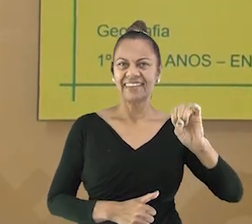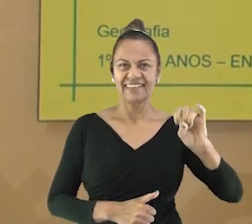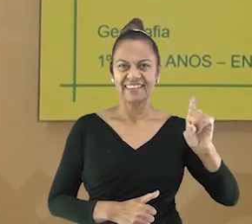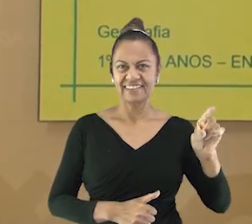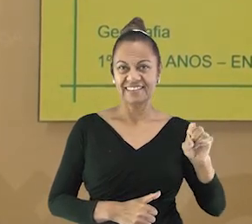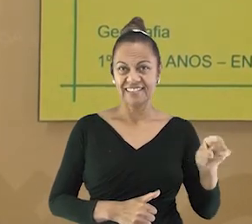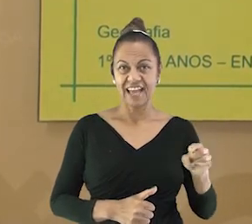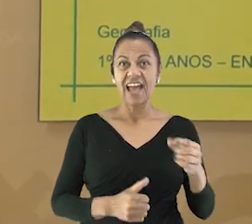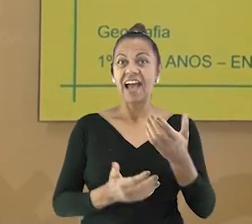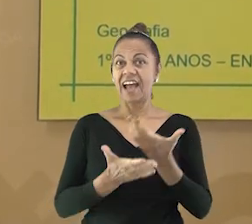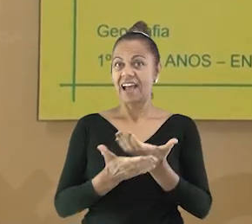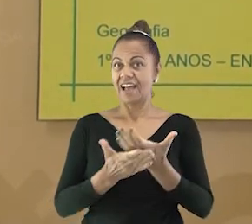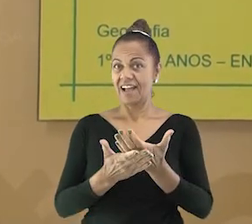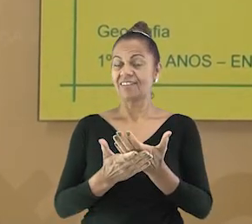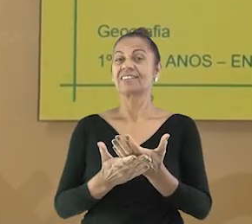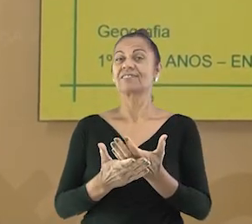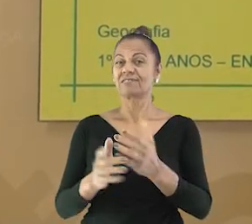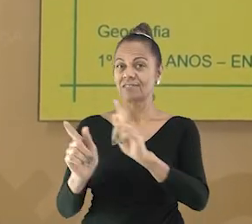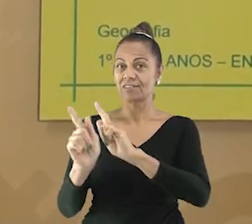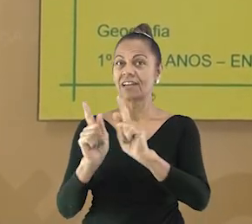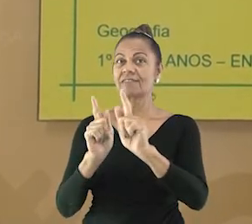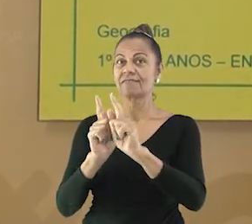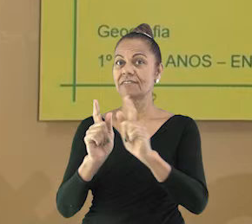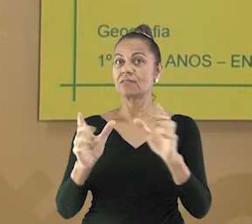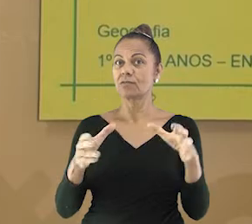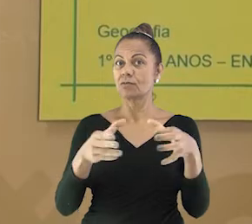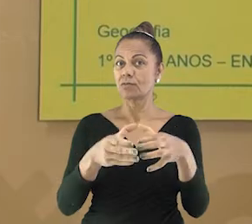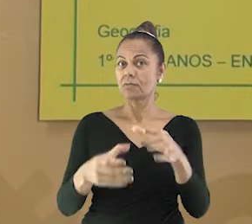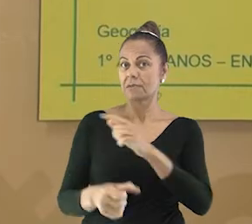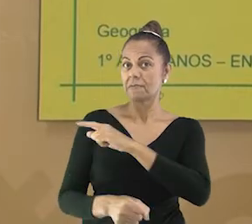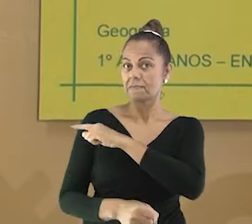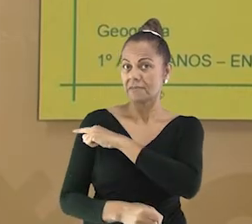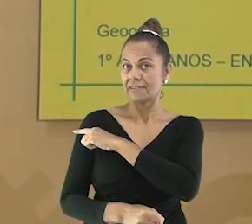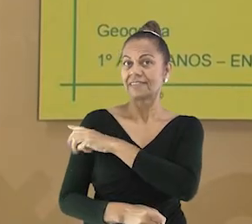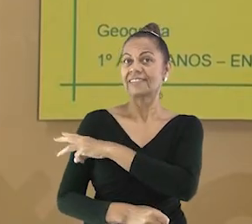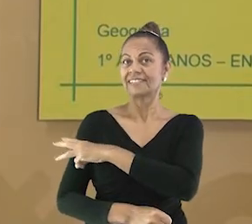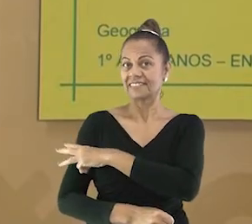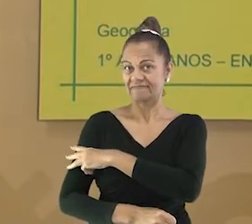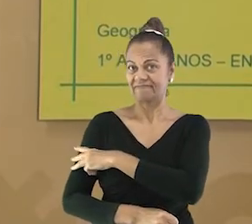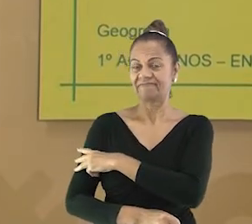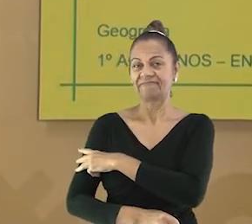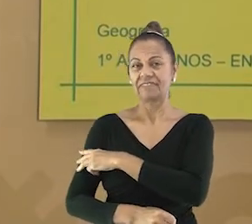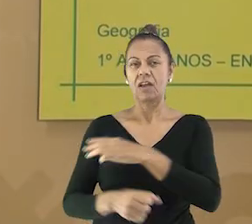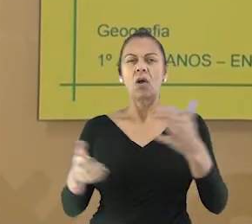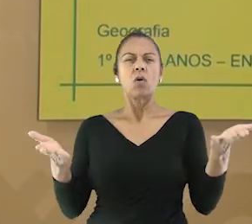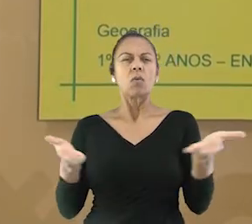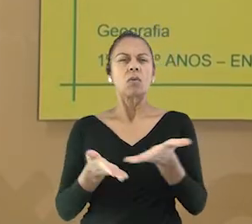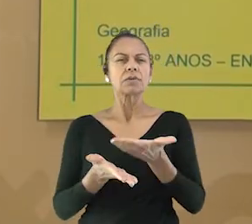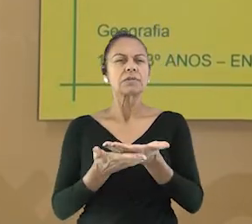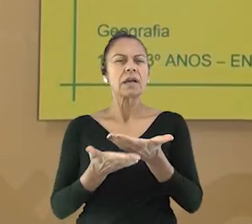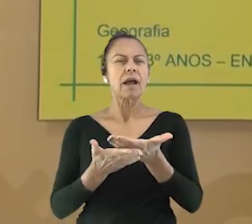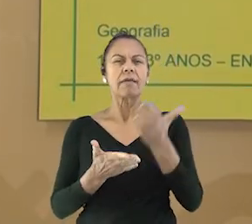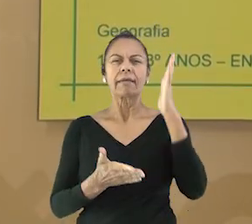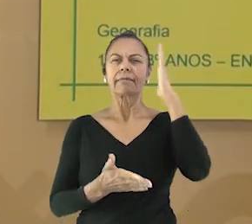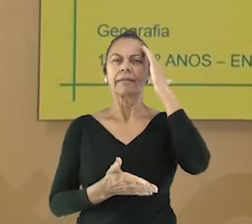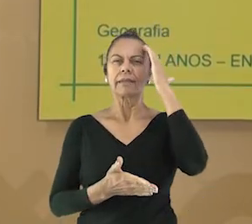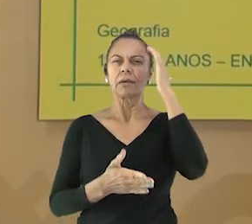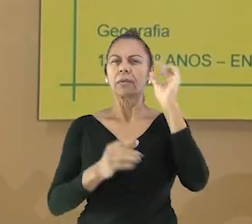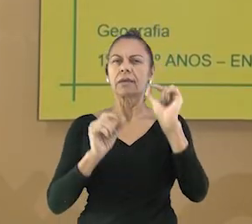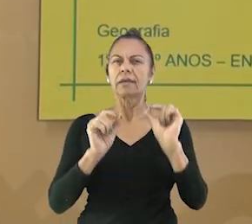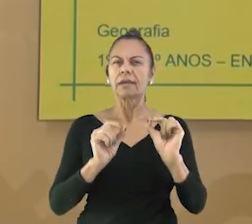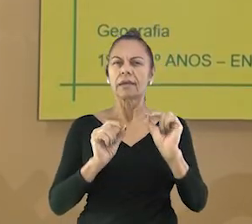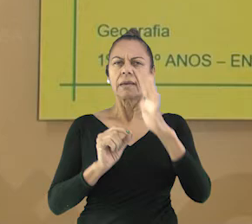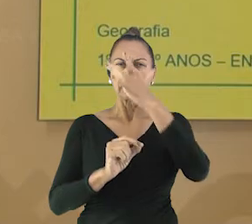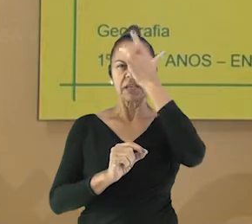e esta é uma aula de Geografia, do primeiro ao terceiro ano dos anos iniciais. Na aula de hoje, vamos